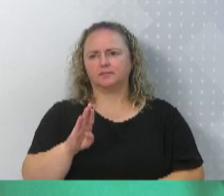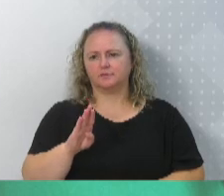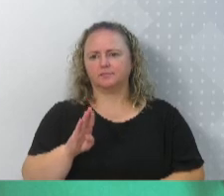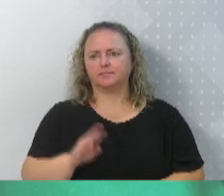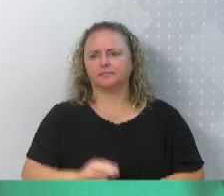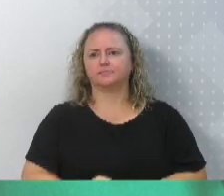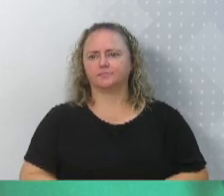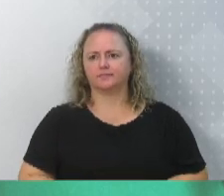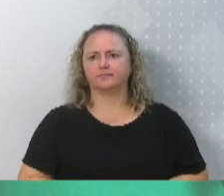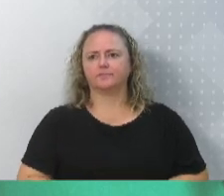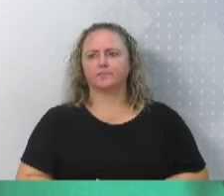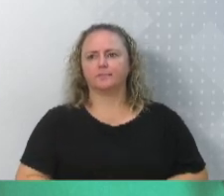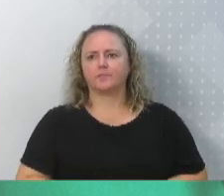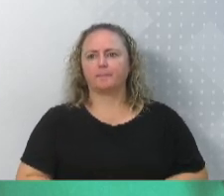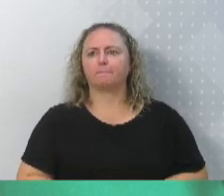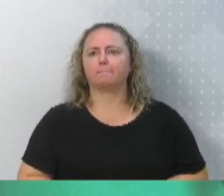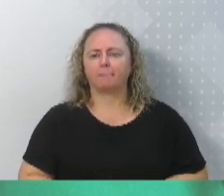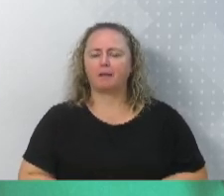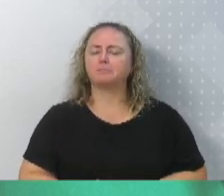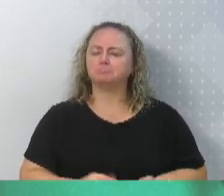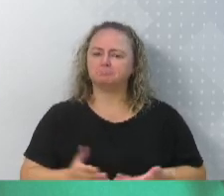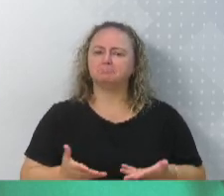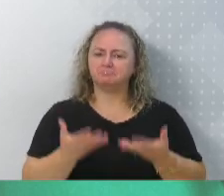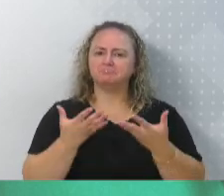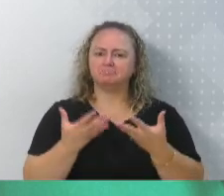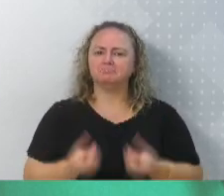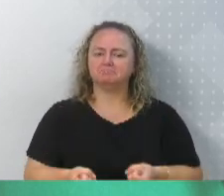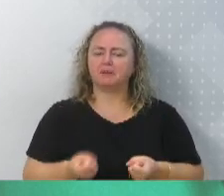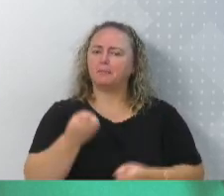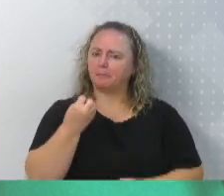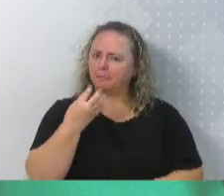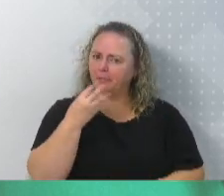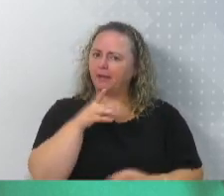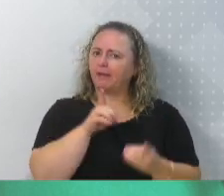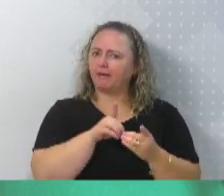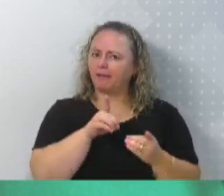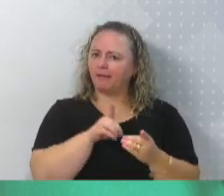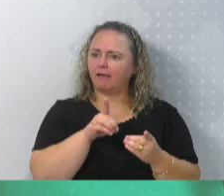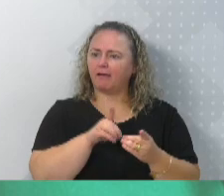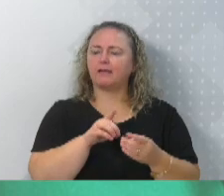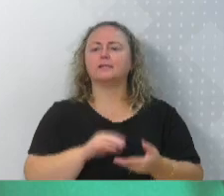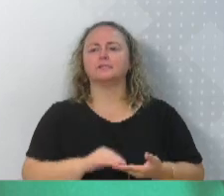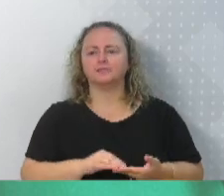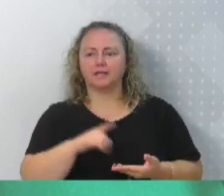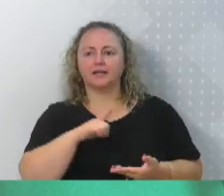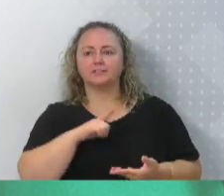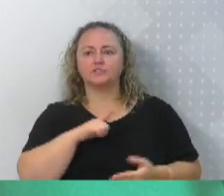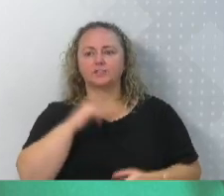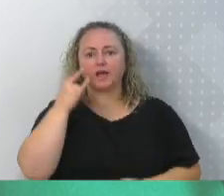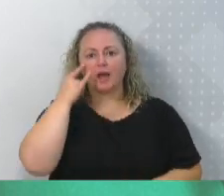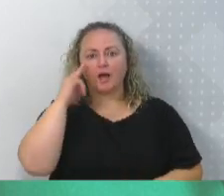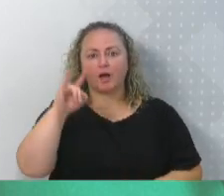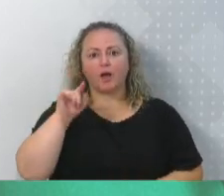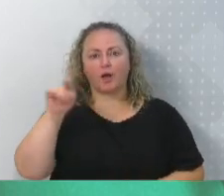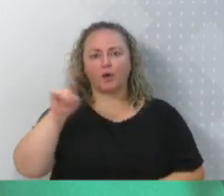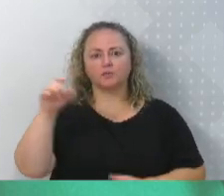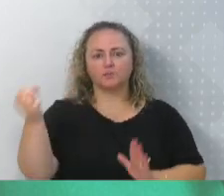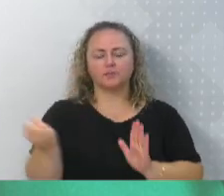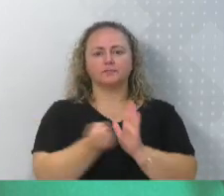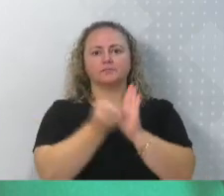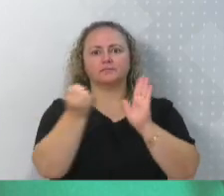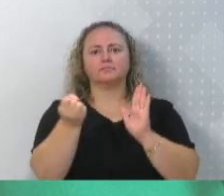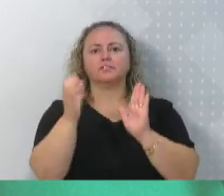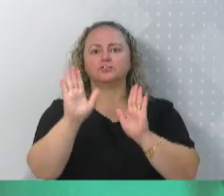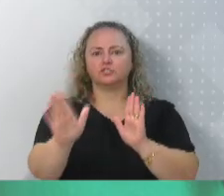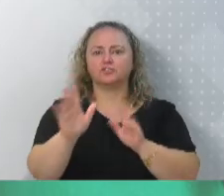lá no gabinete do prefeito foi muito bem atendido quero agradecer a todos lá né que por curiosidade tinha uma última Bandeira ali que é Patrimônio do município já